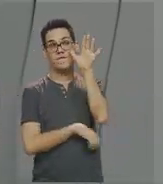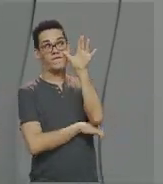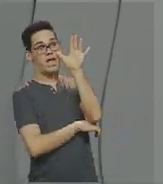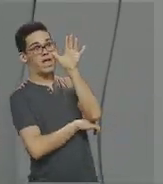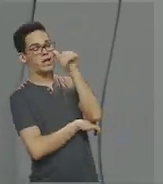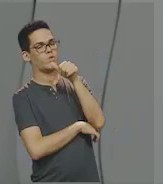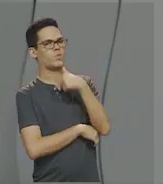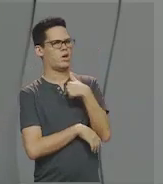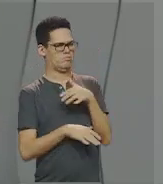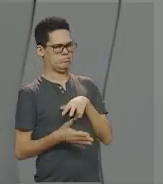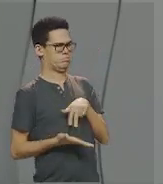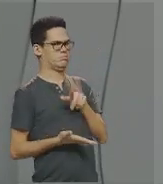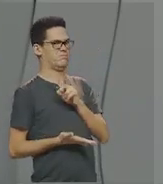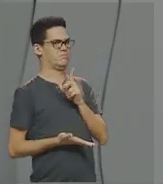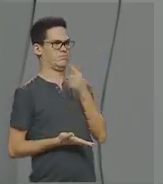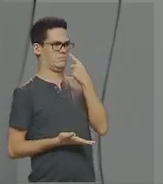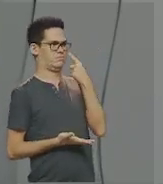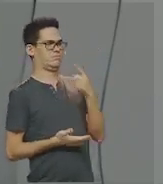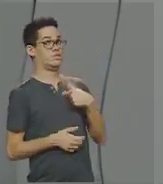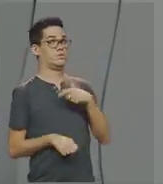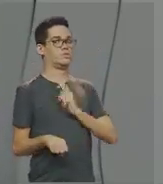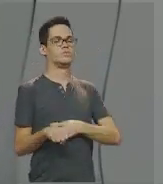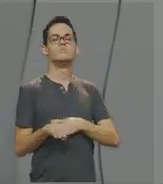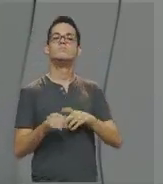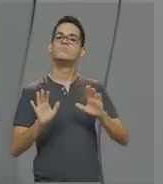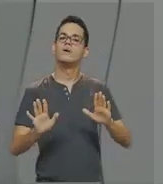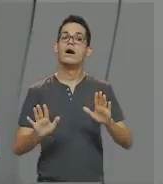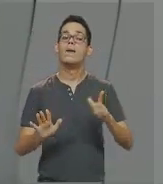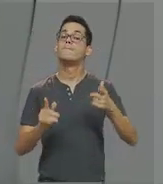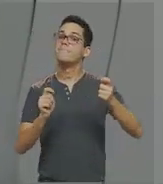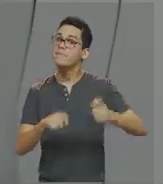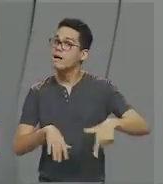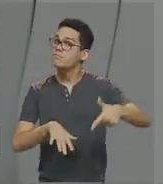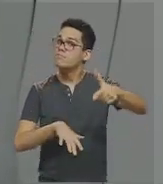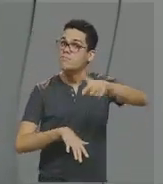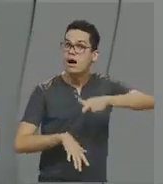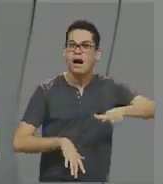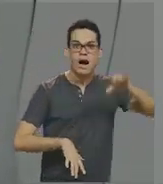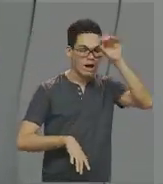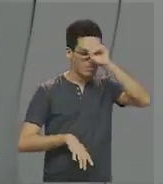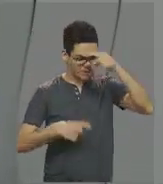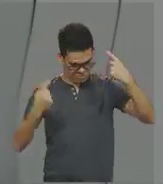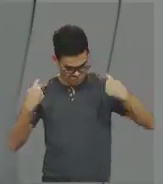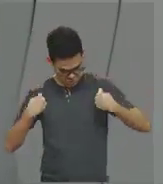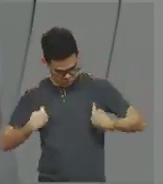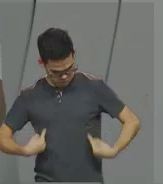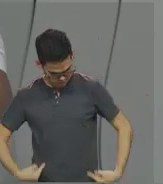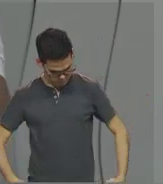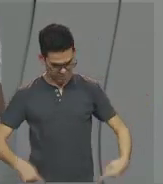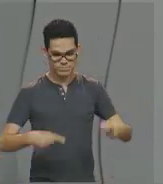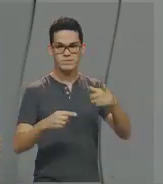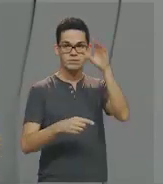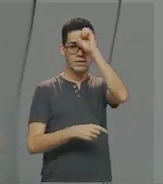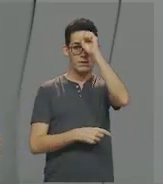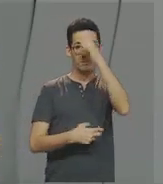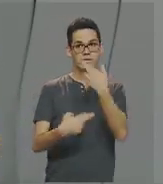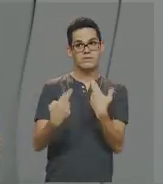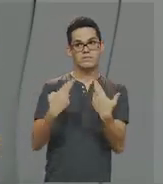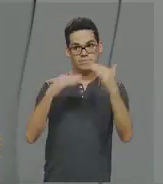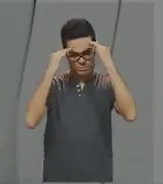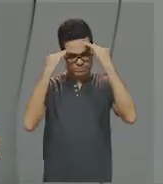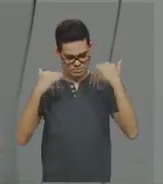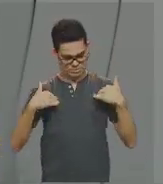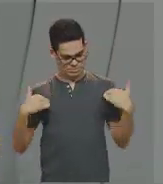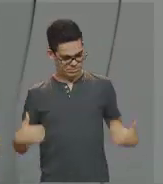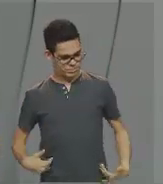Eu não faço, eu não danço, né? Mas eu aprendo várias coisas sobre mim mesmo, sobre o meu corpo, da minha relação com o